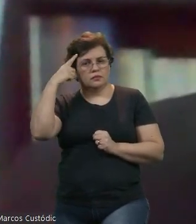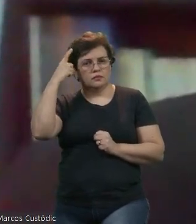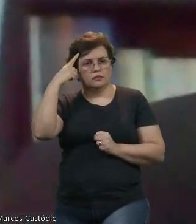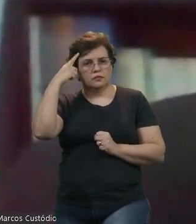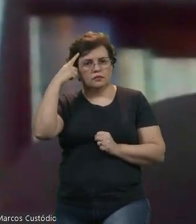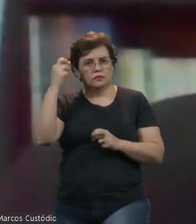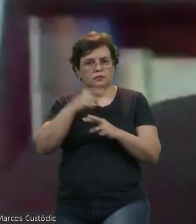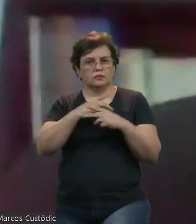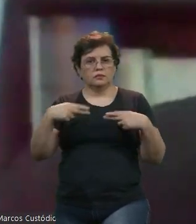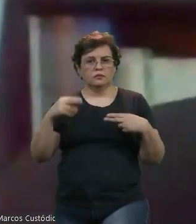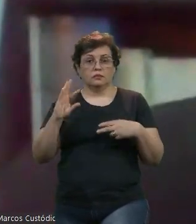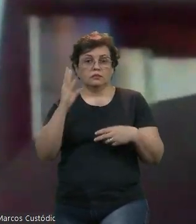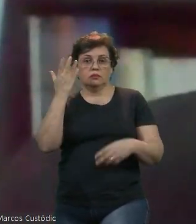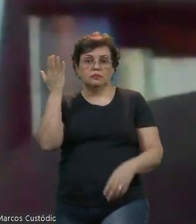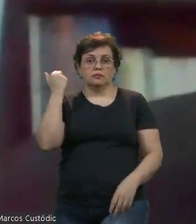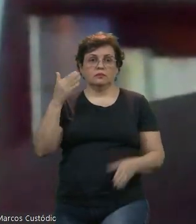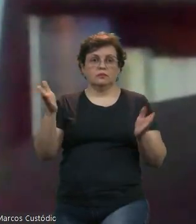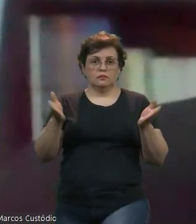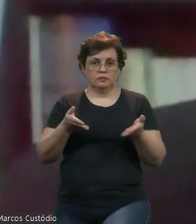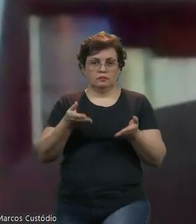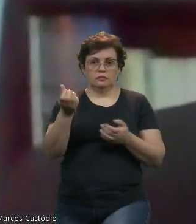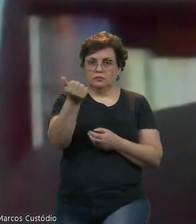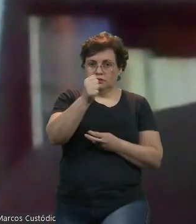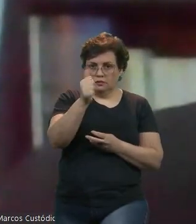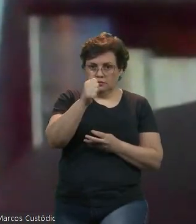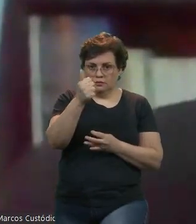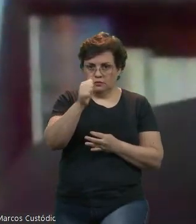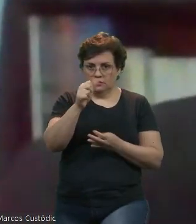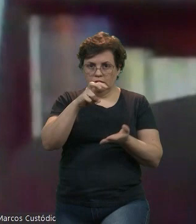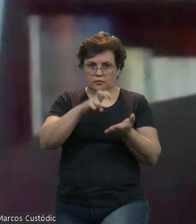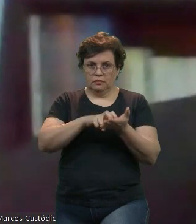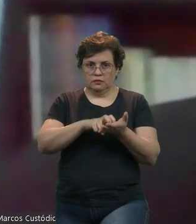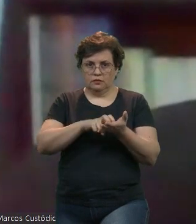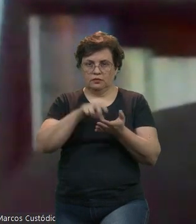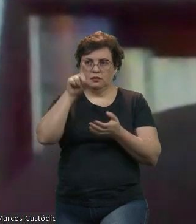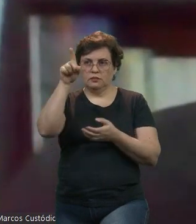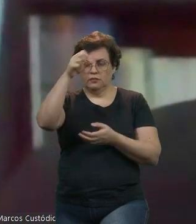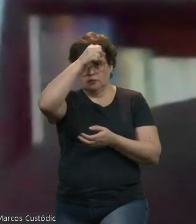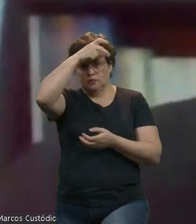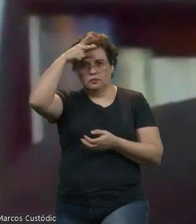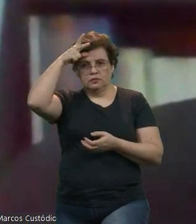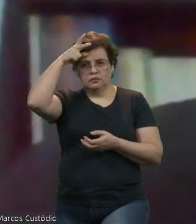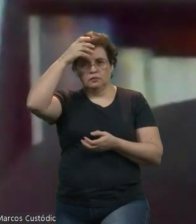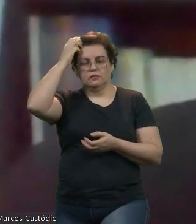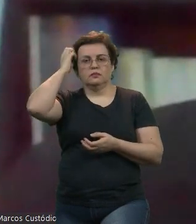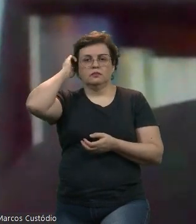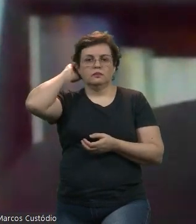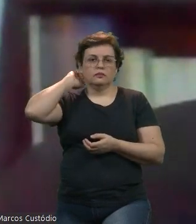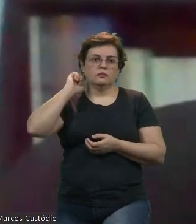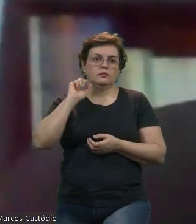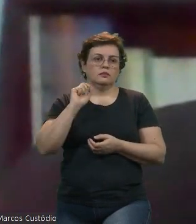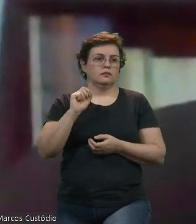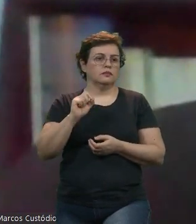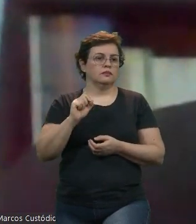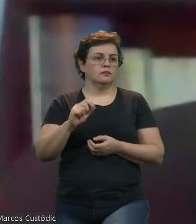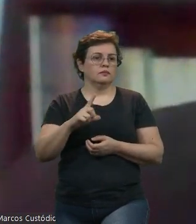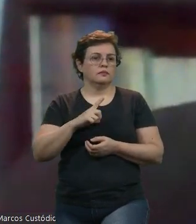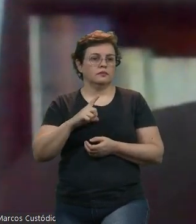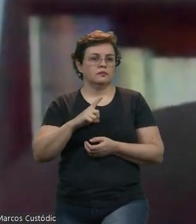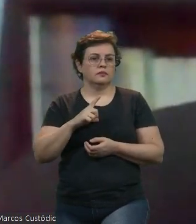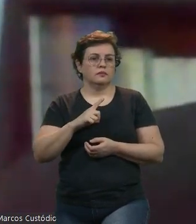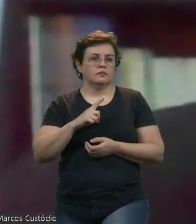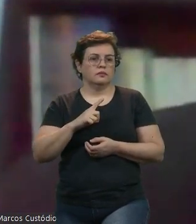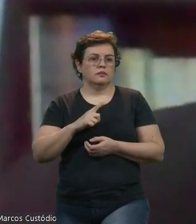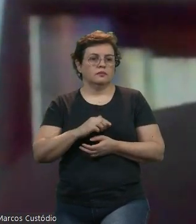que aconteceu hoje, às 11 horas, lá no gabinete do senhor prefeito, que foi o ato em que